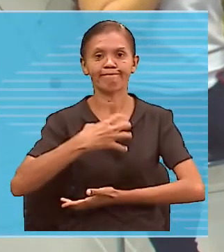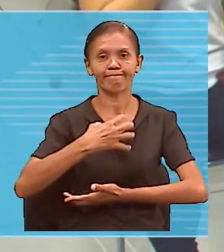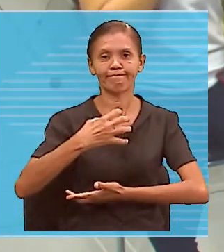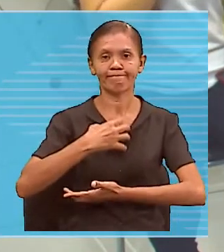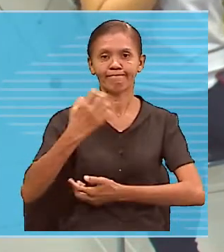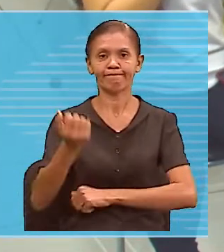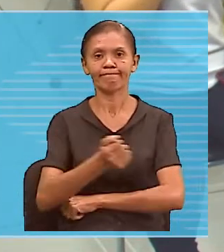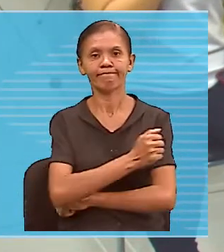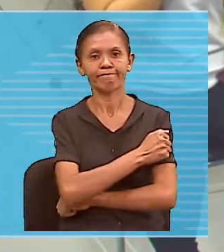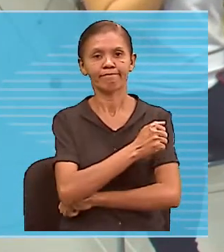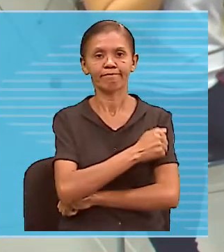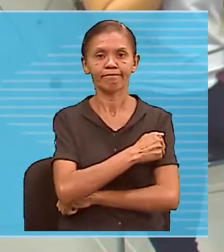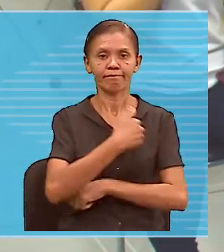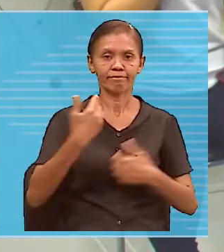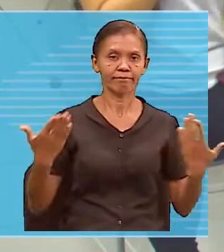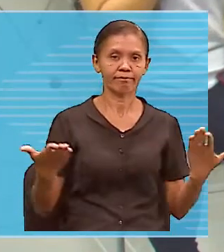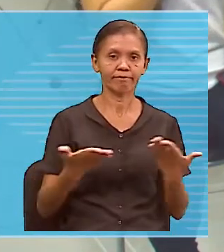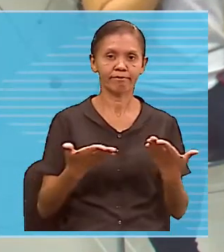né,